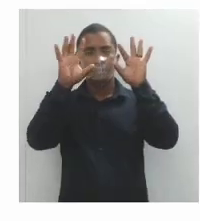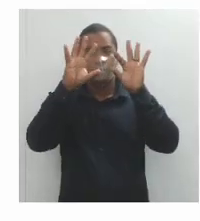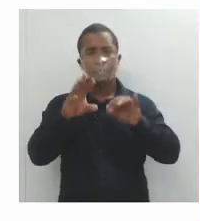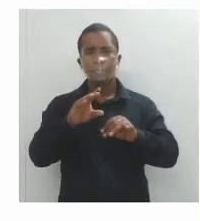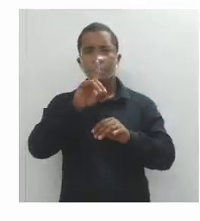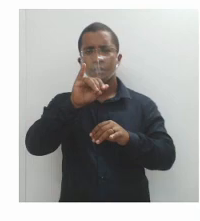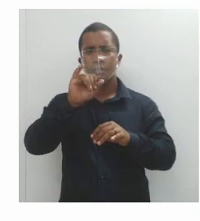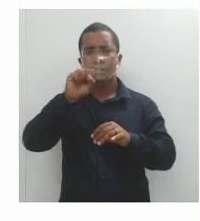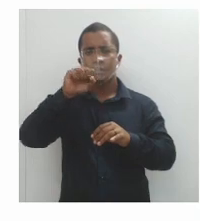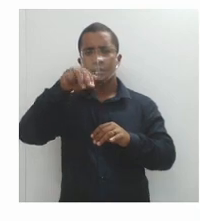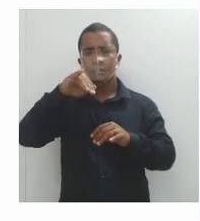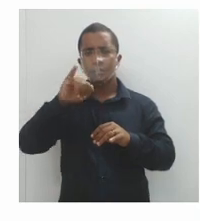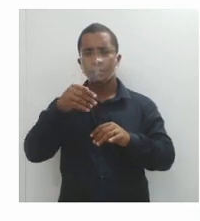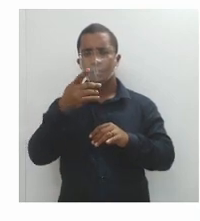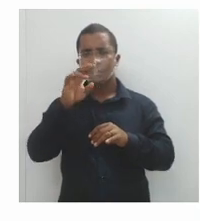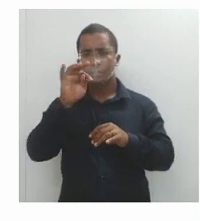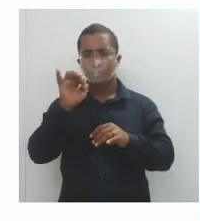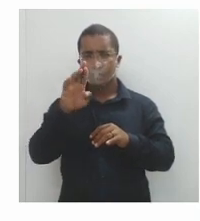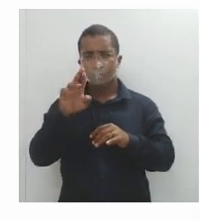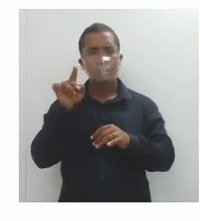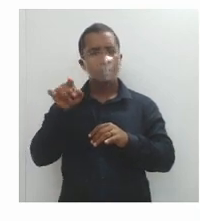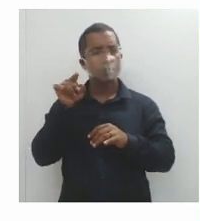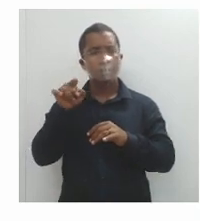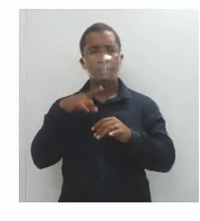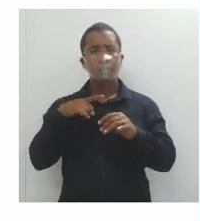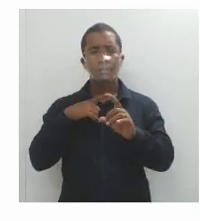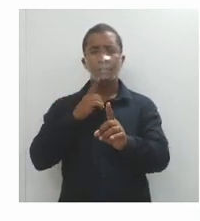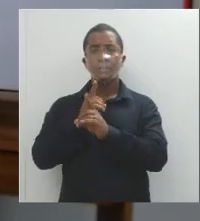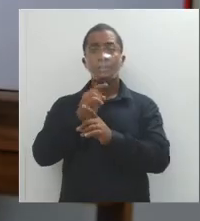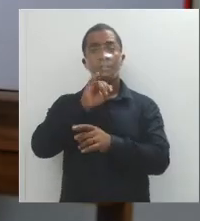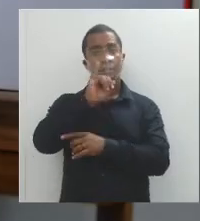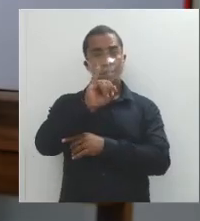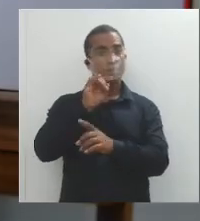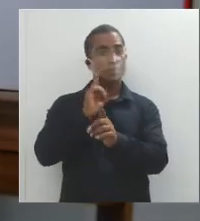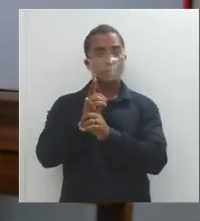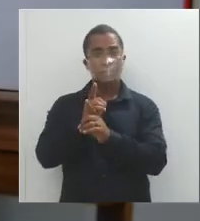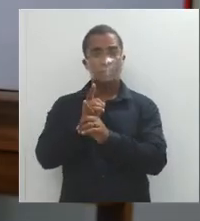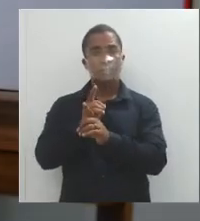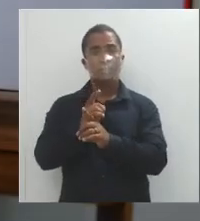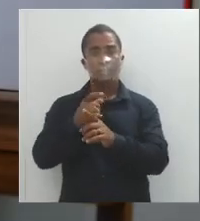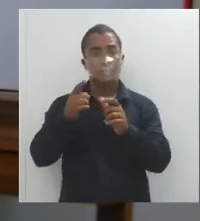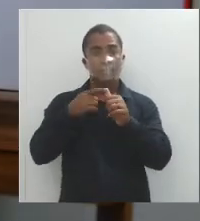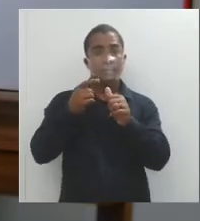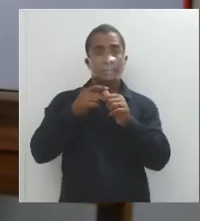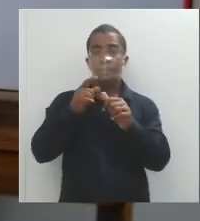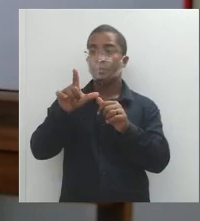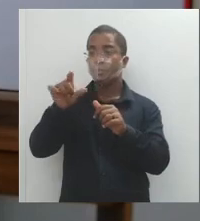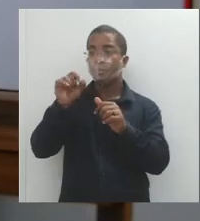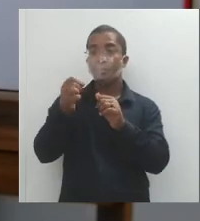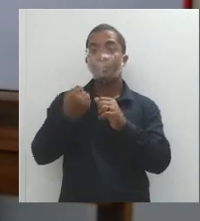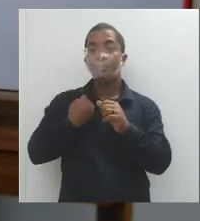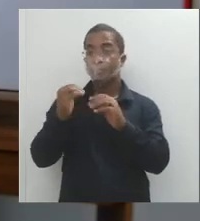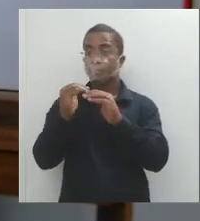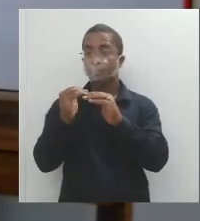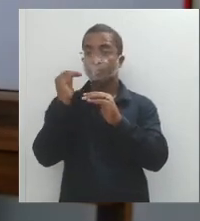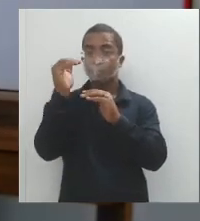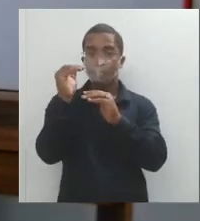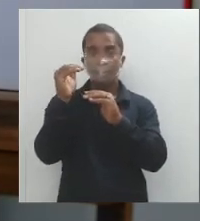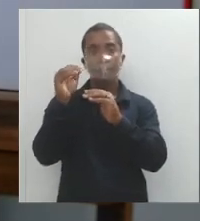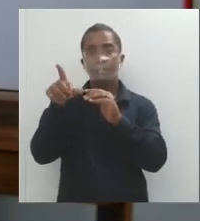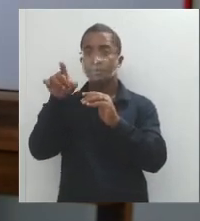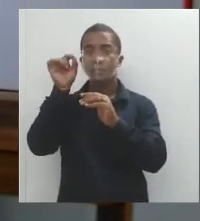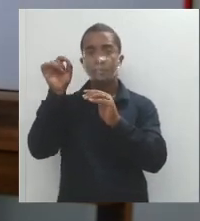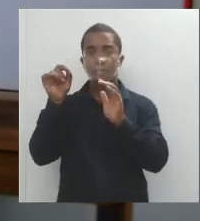é isso, é descobrir qual é a corrente elétrica. Você vai marcar sempre o primeiro número maior que tem na